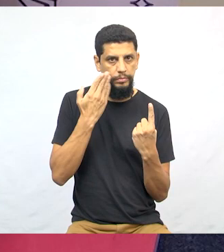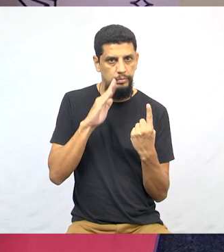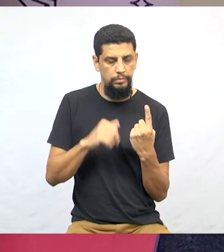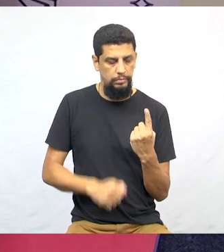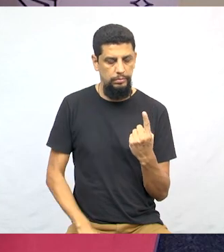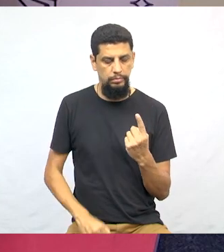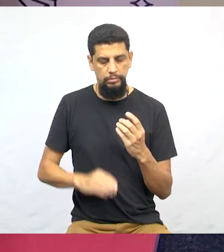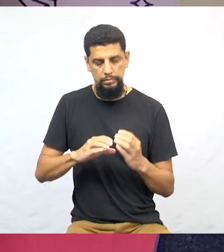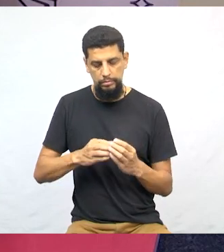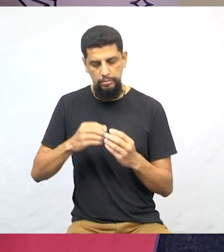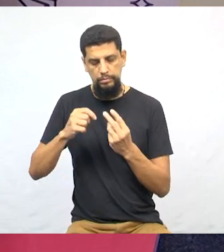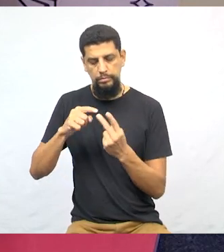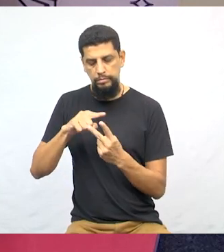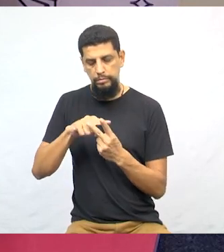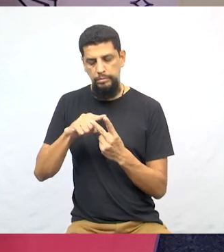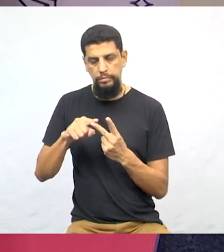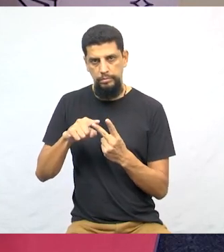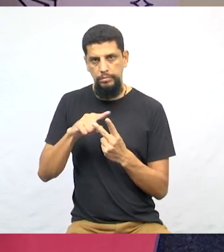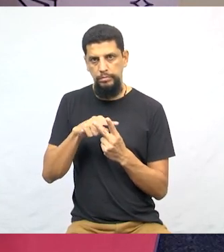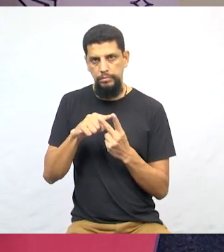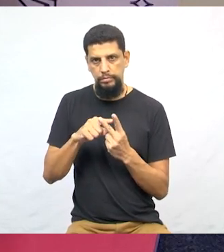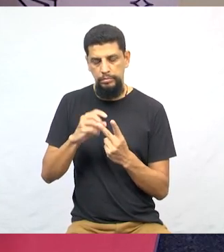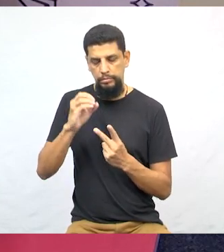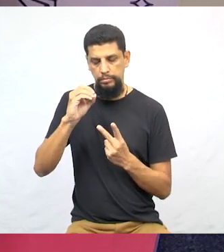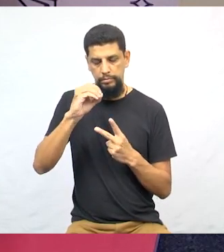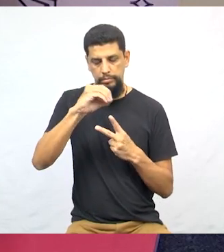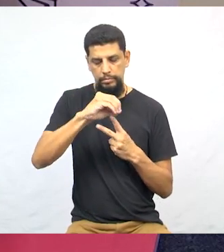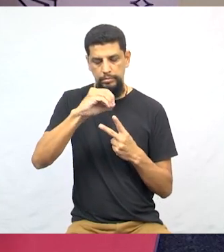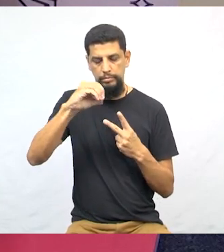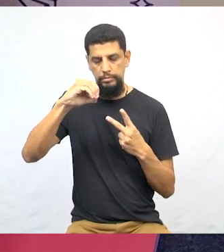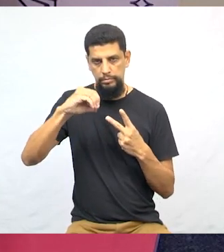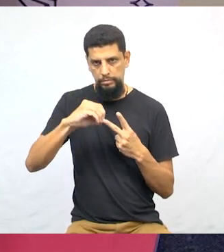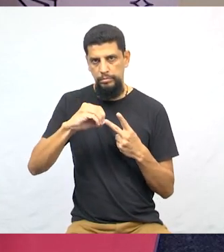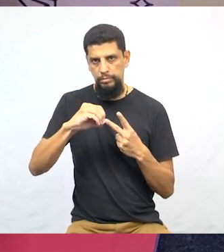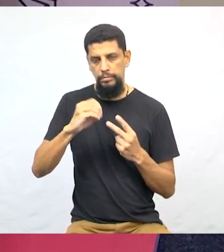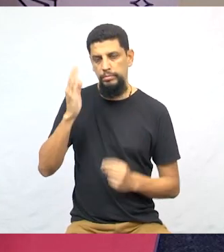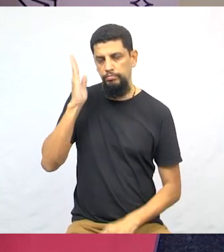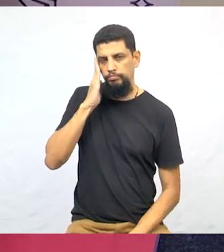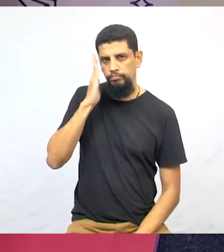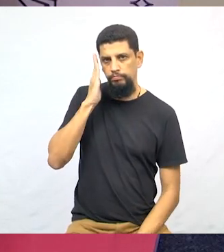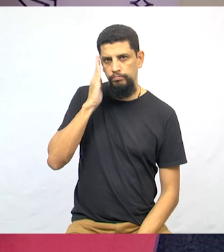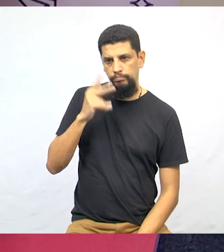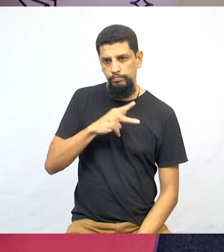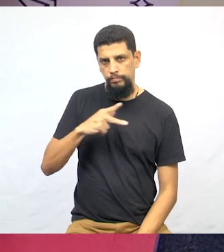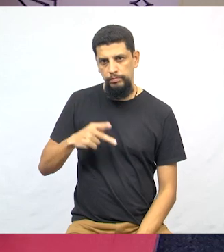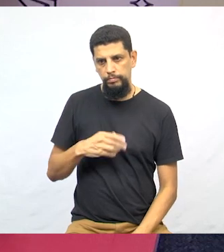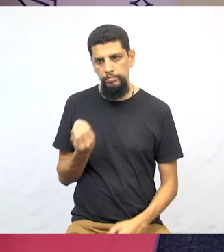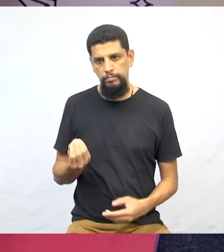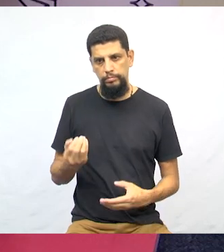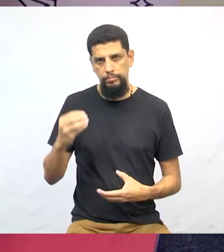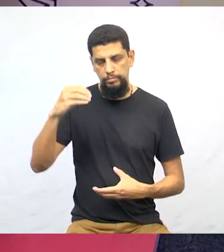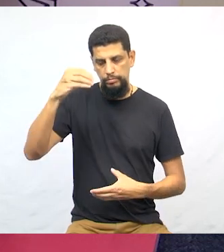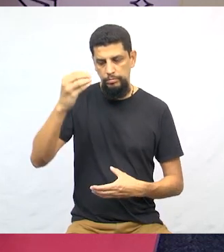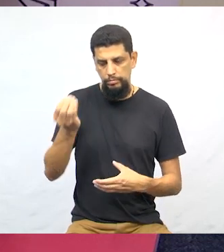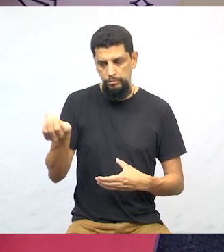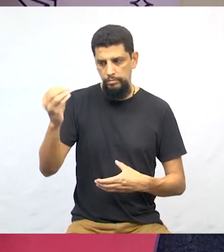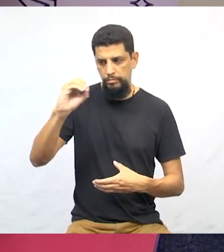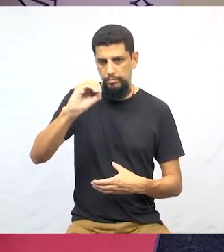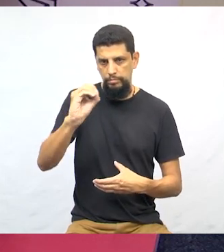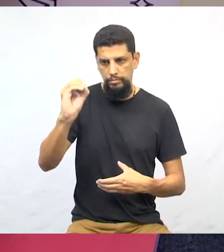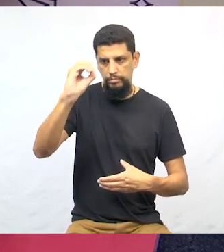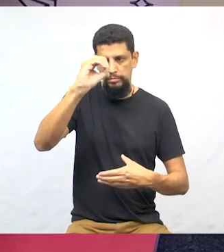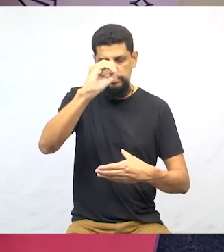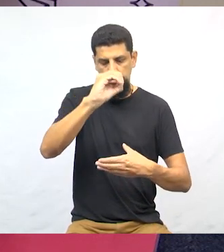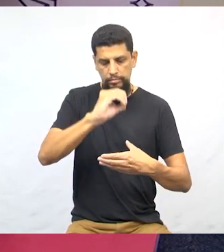bolinha. Número 2, duas bolinhas. Sabe, professora Suzy, para colocar as bolinhas dentro